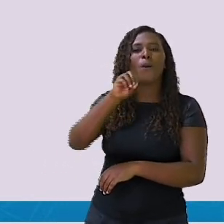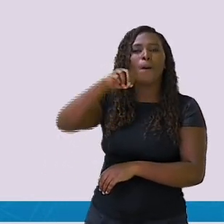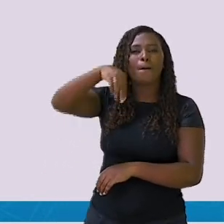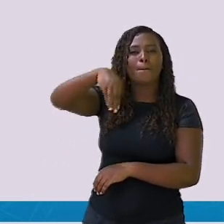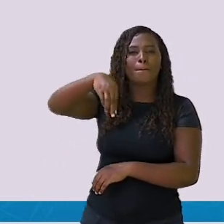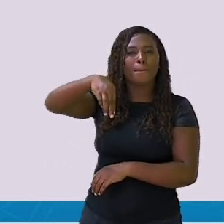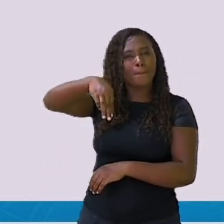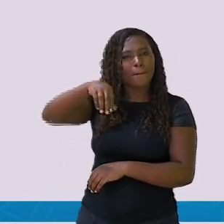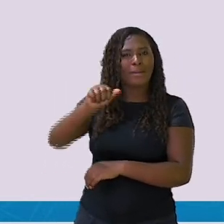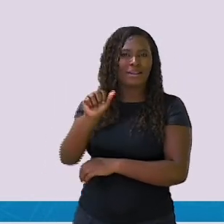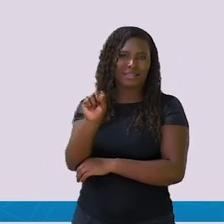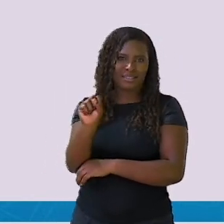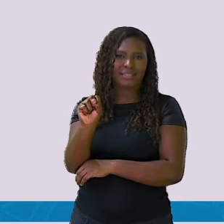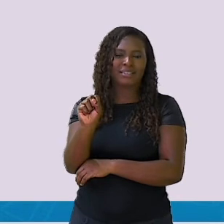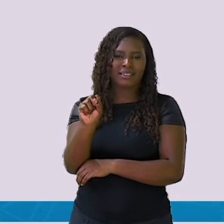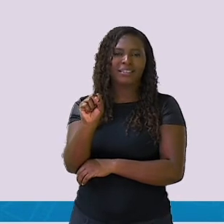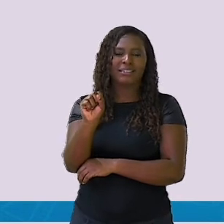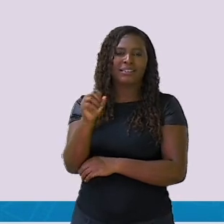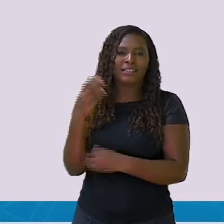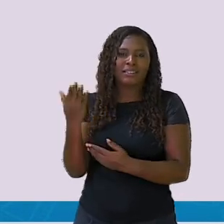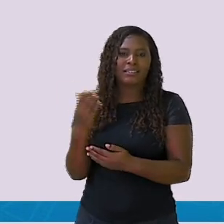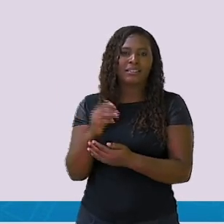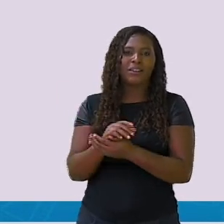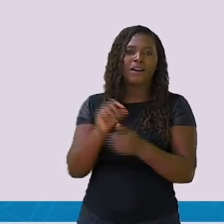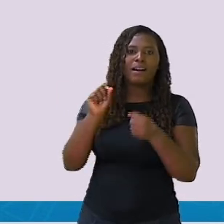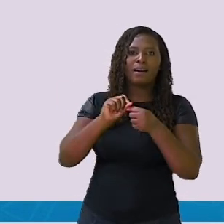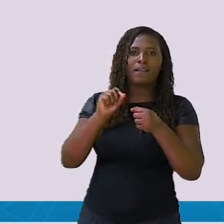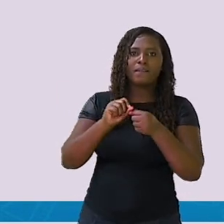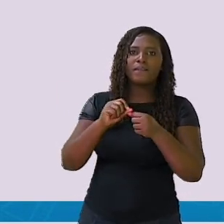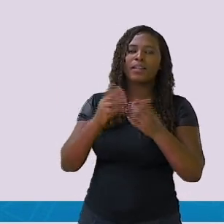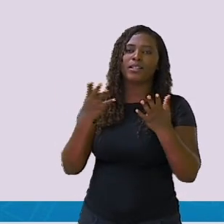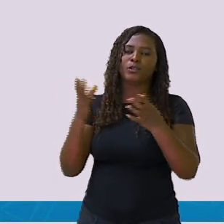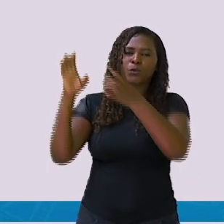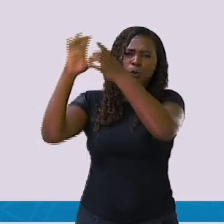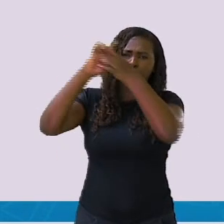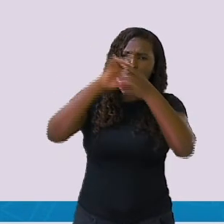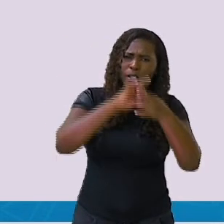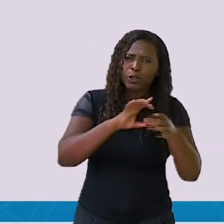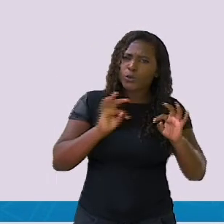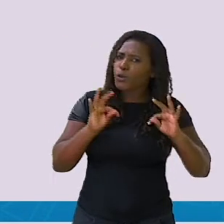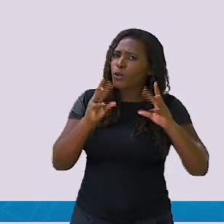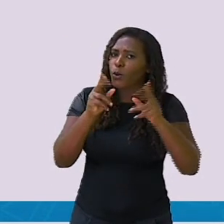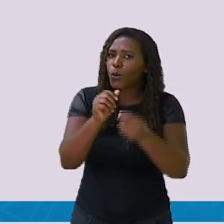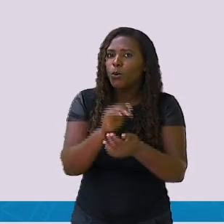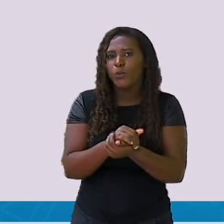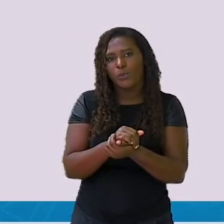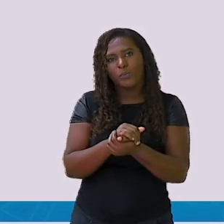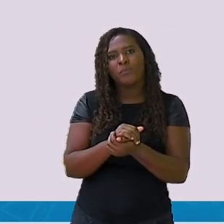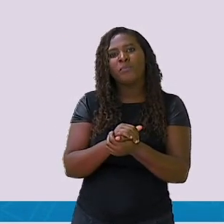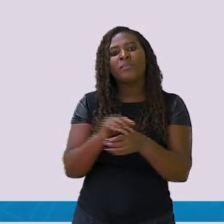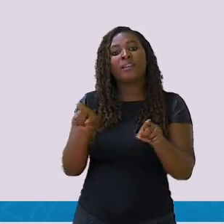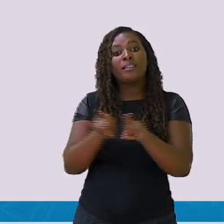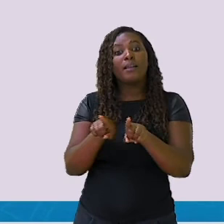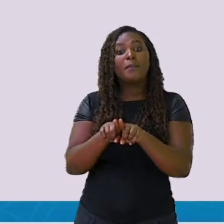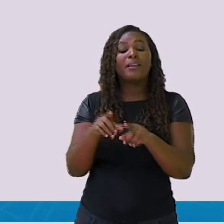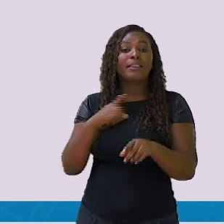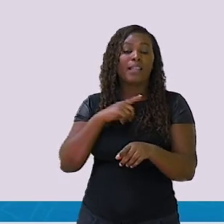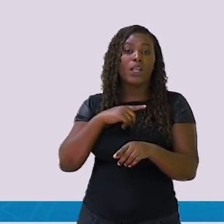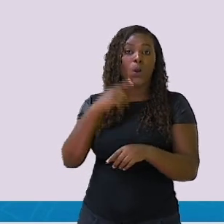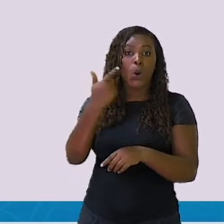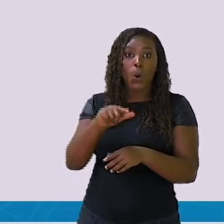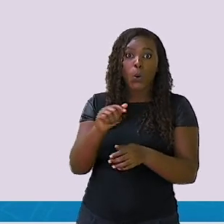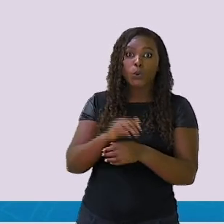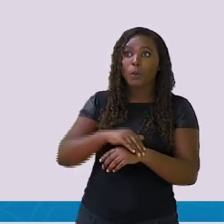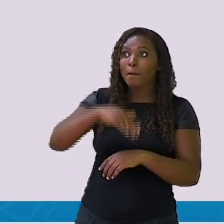treinando aí para treinar e tem aí um exemplo, né? Como que acontece. Além disso, aqui eu trouxe um mais elaborado. Então,